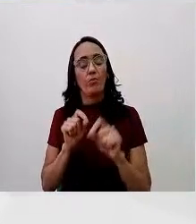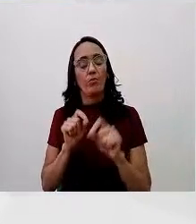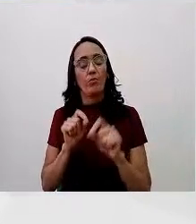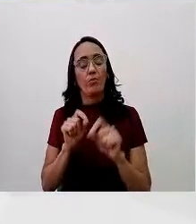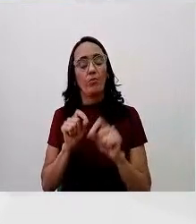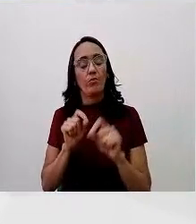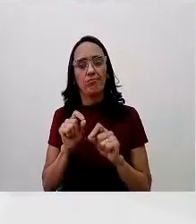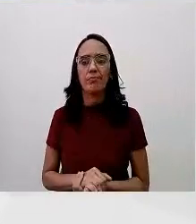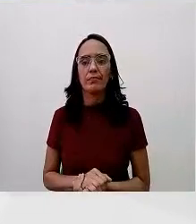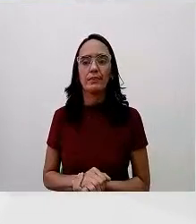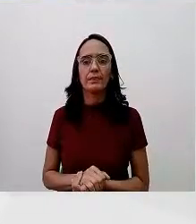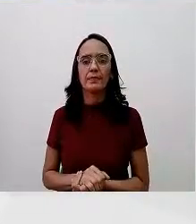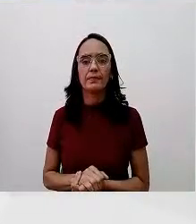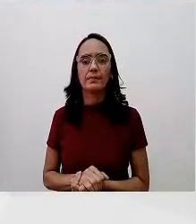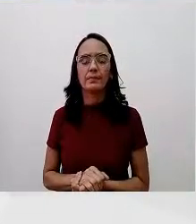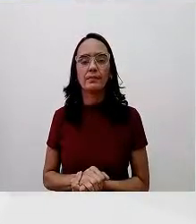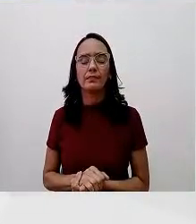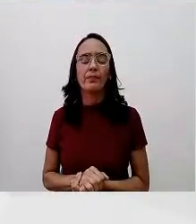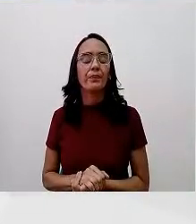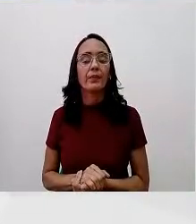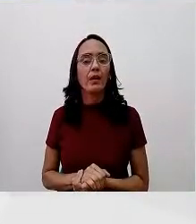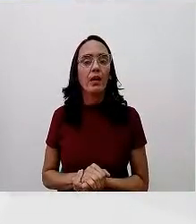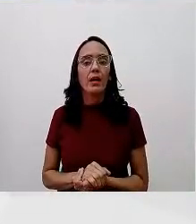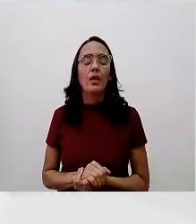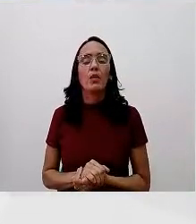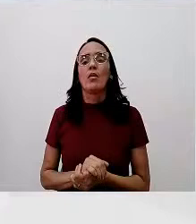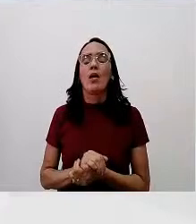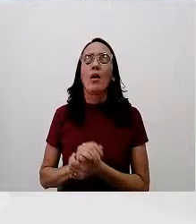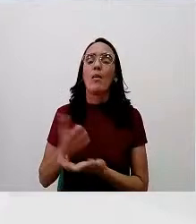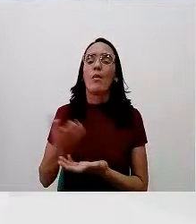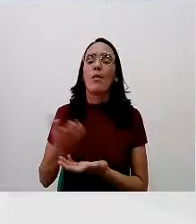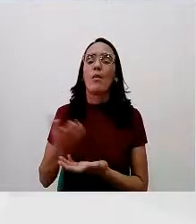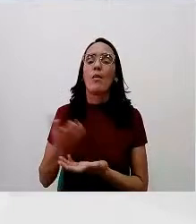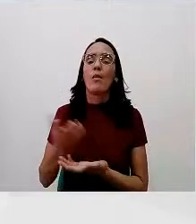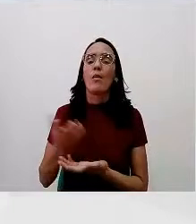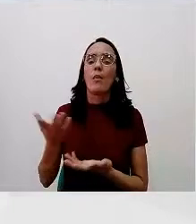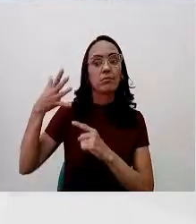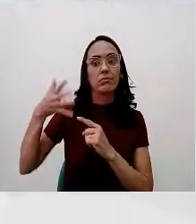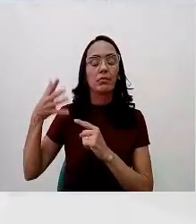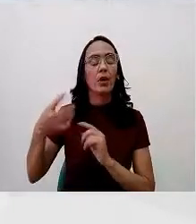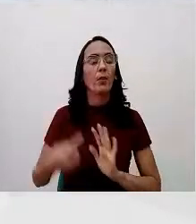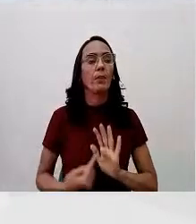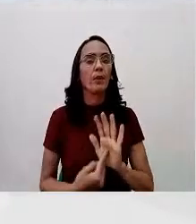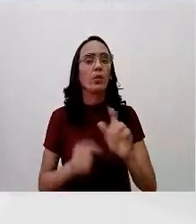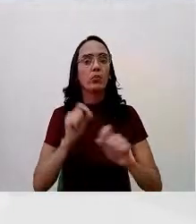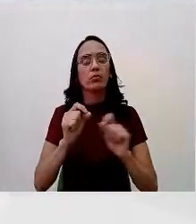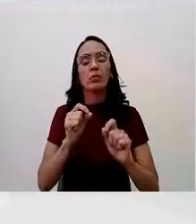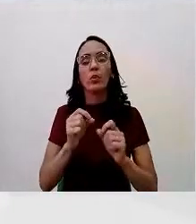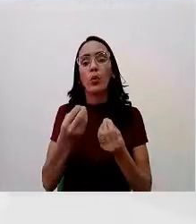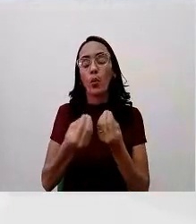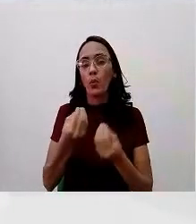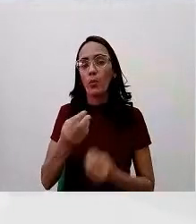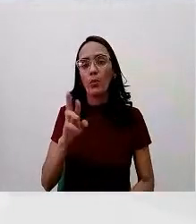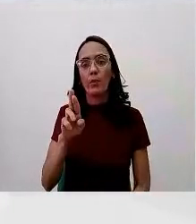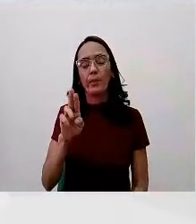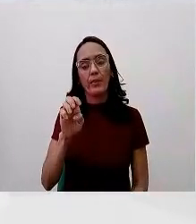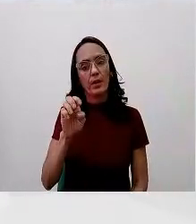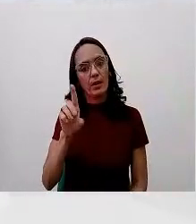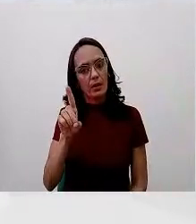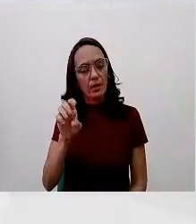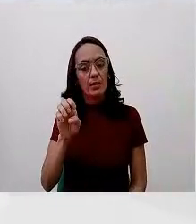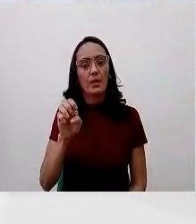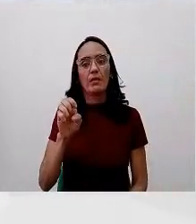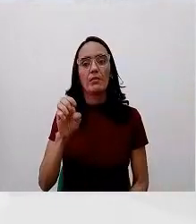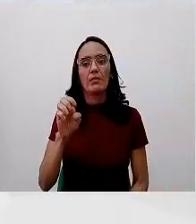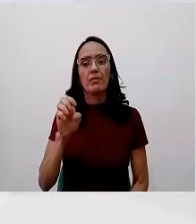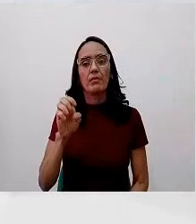de mostrar como é que uma rede neural ela aprende. Mas existe o interesse de entender